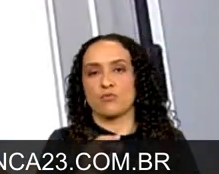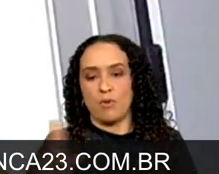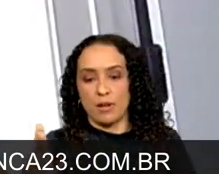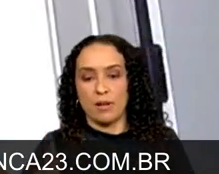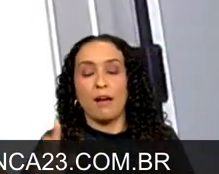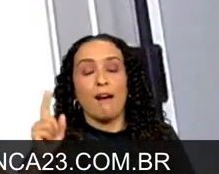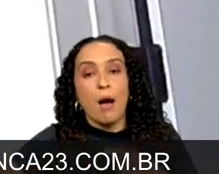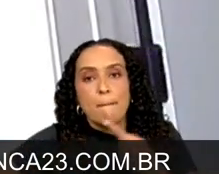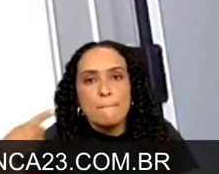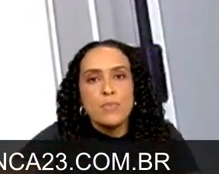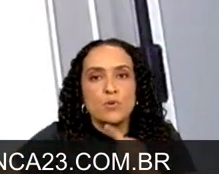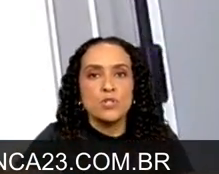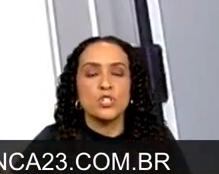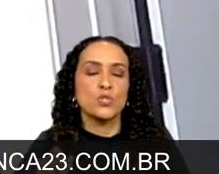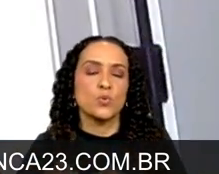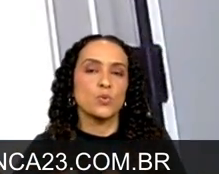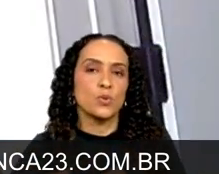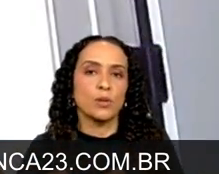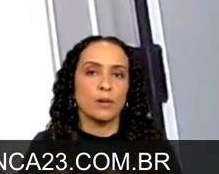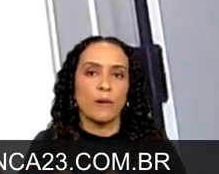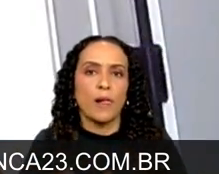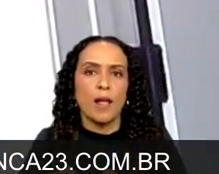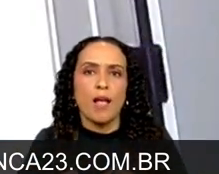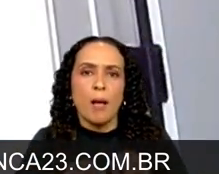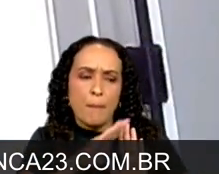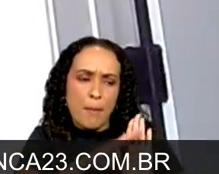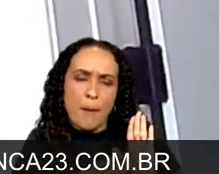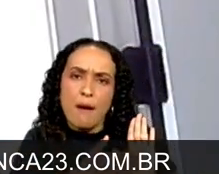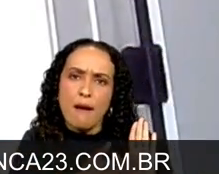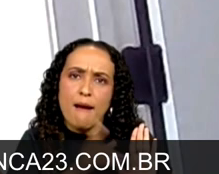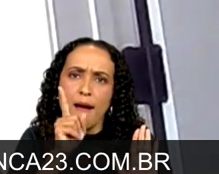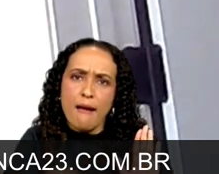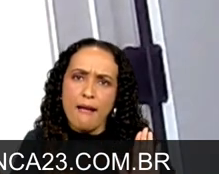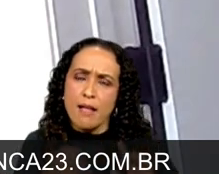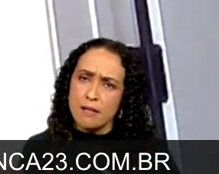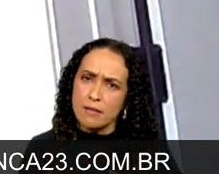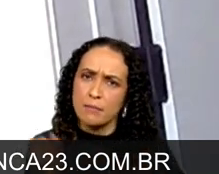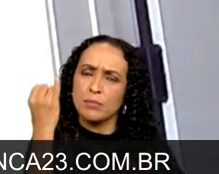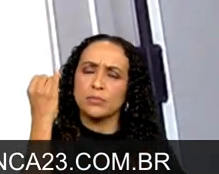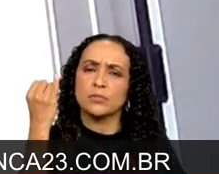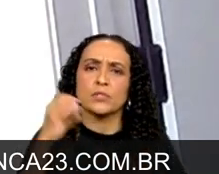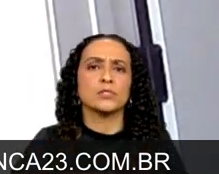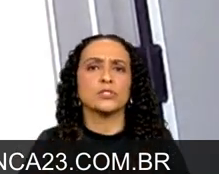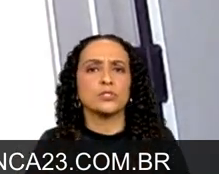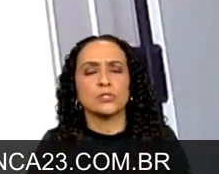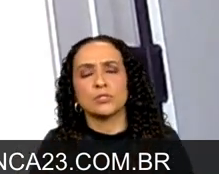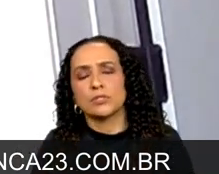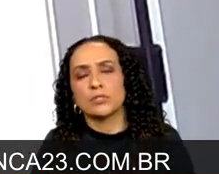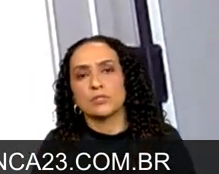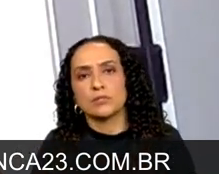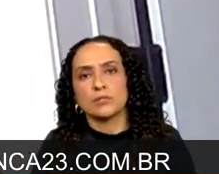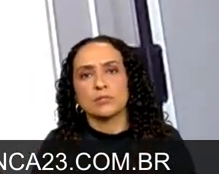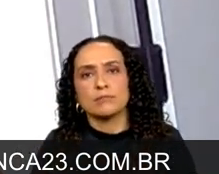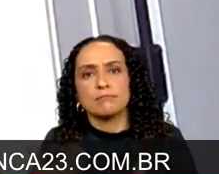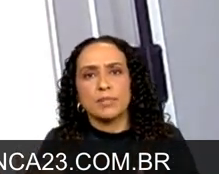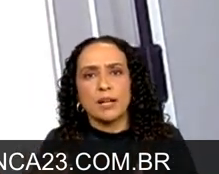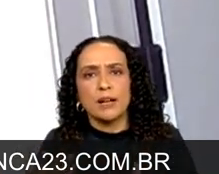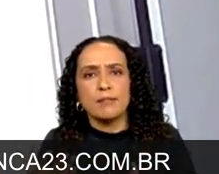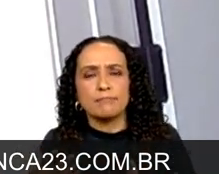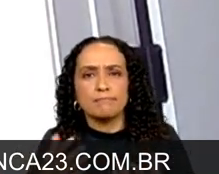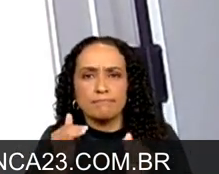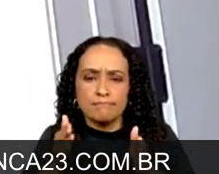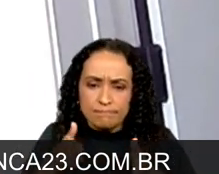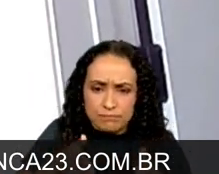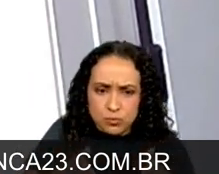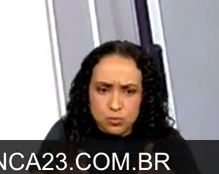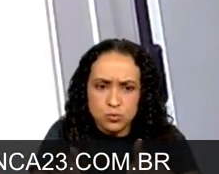Essa política, esse plano, eles são fundamentais para dar um norte